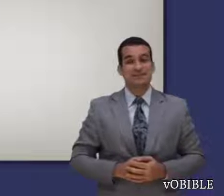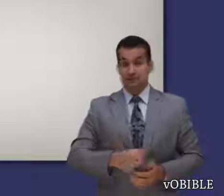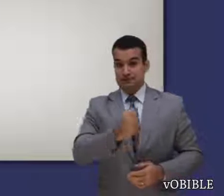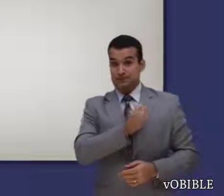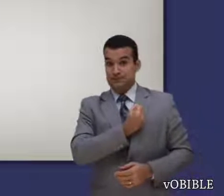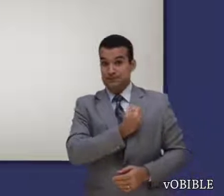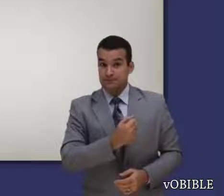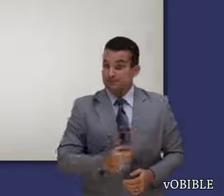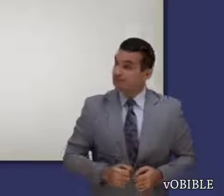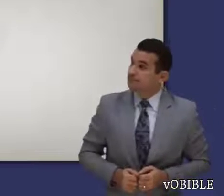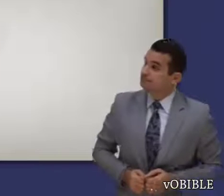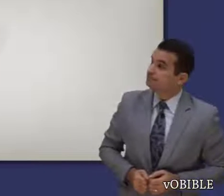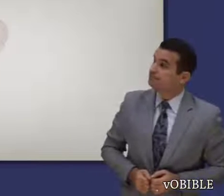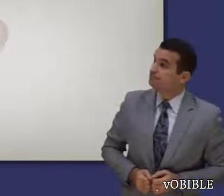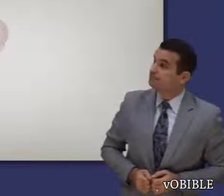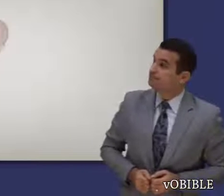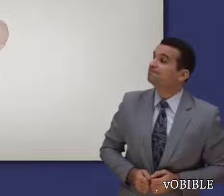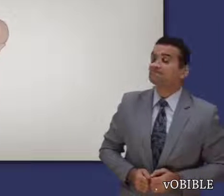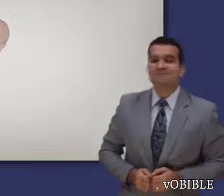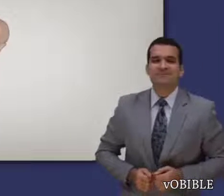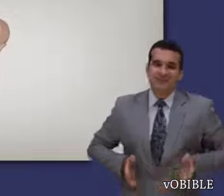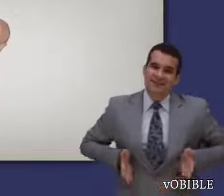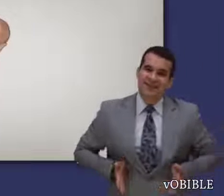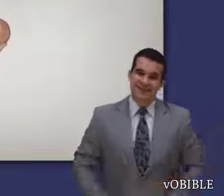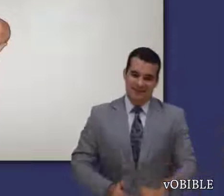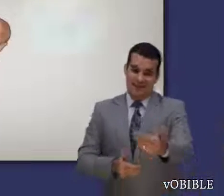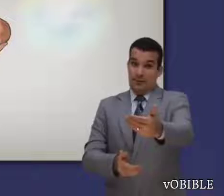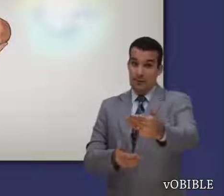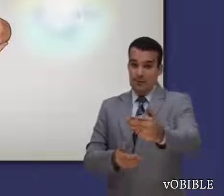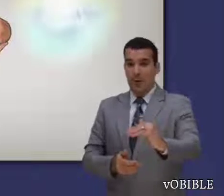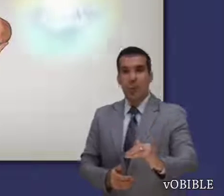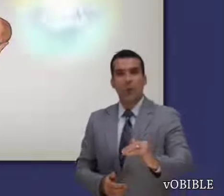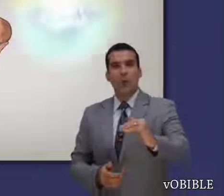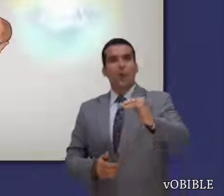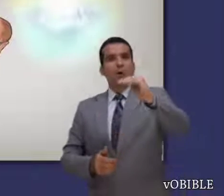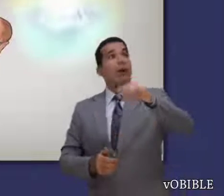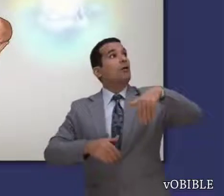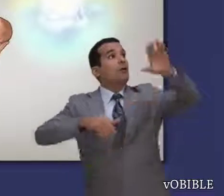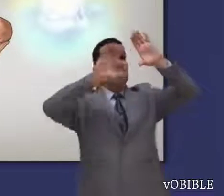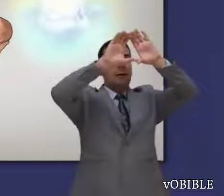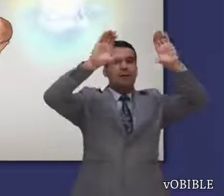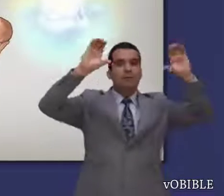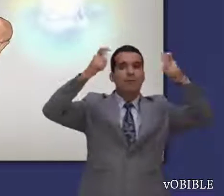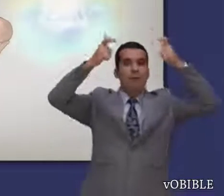No capítulo 12, João vê o nascimento de um menino que é rapidamente levado ao trono de Deus.